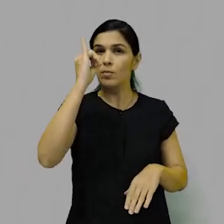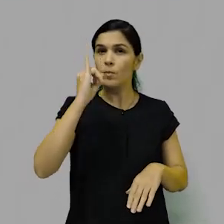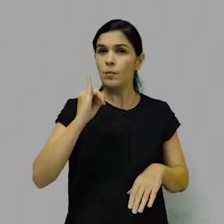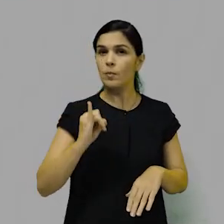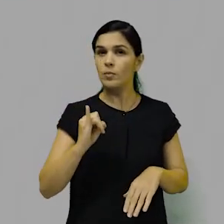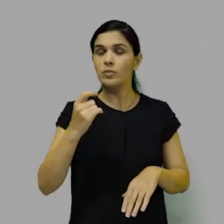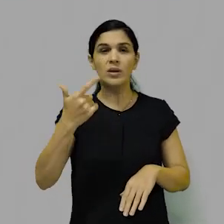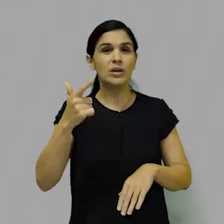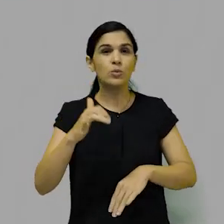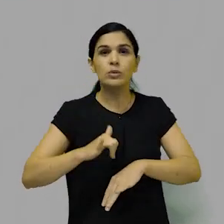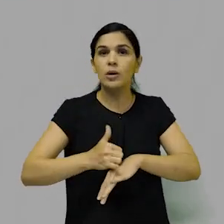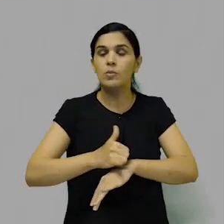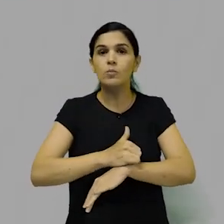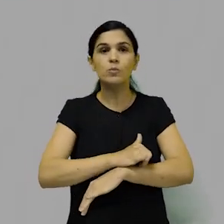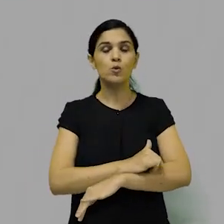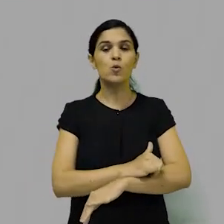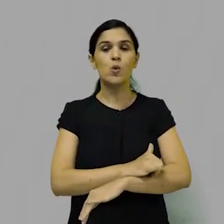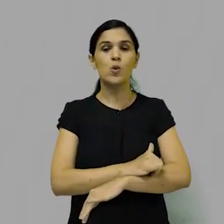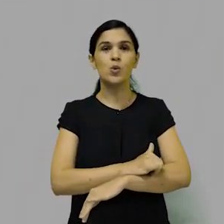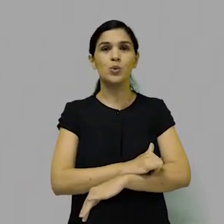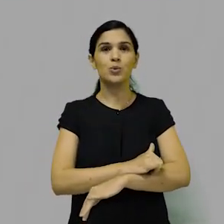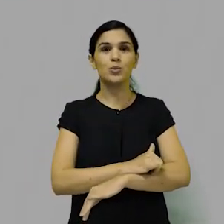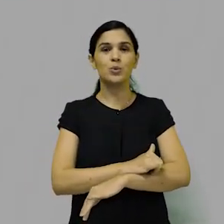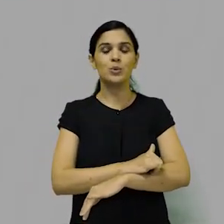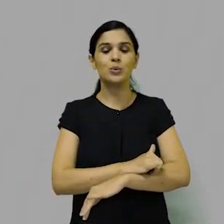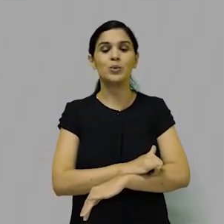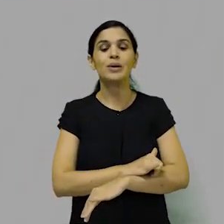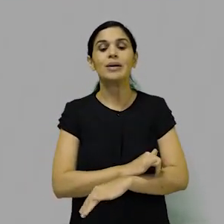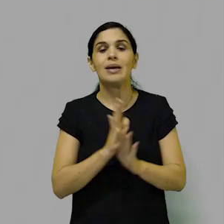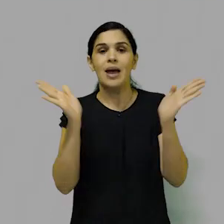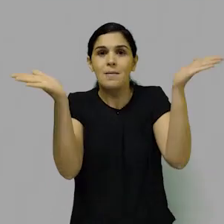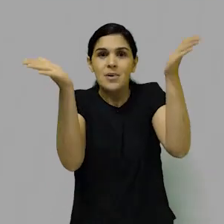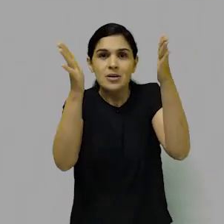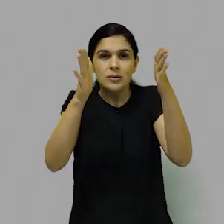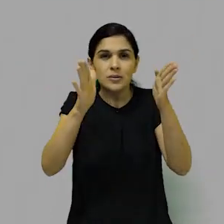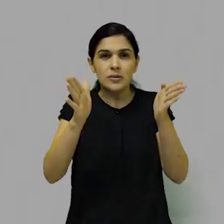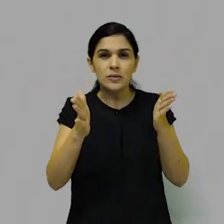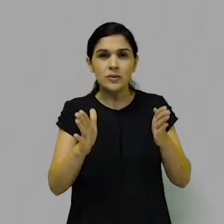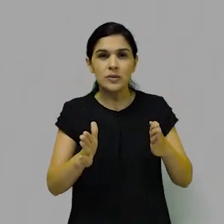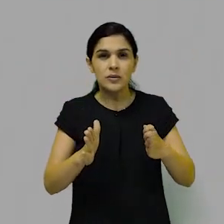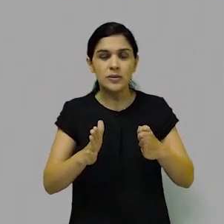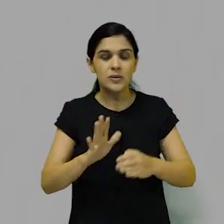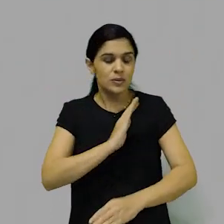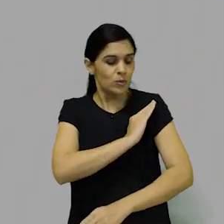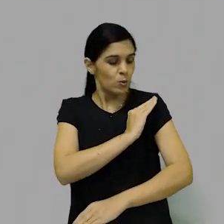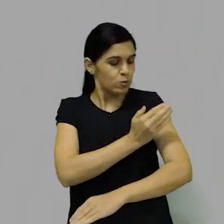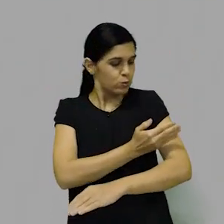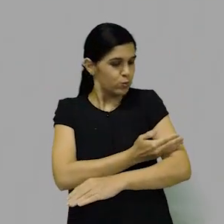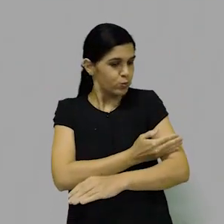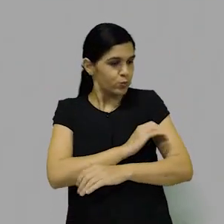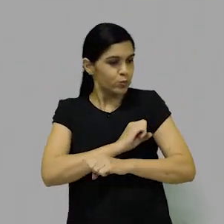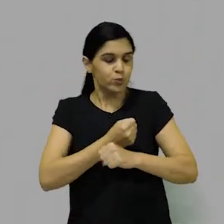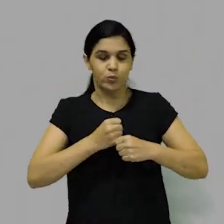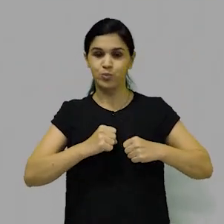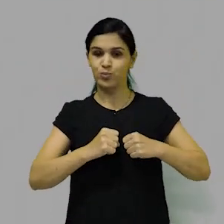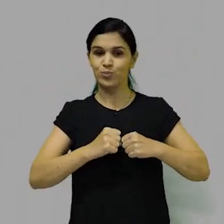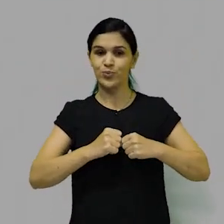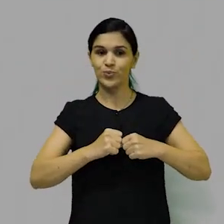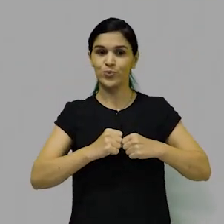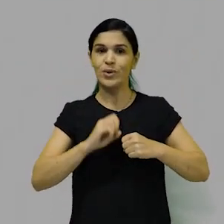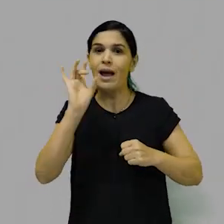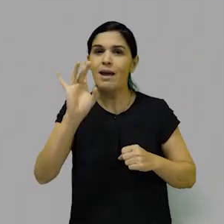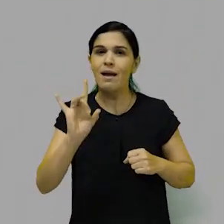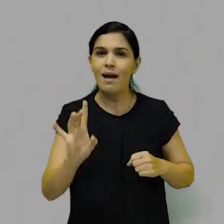existem diferenças de biotipo. Existindo diferenças de biotipo, existem diferenças de corpos. E esses corpos,